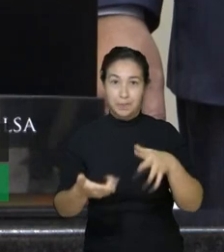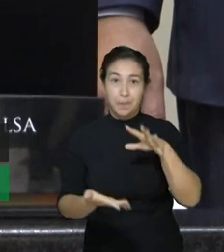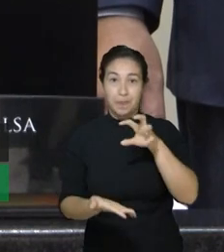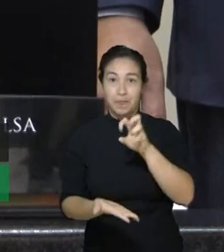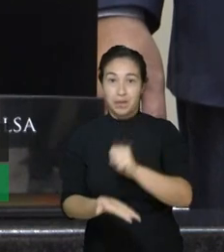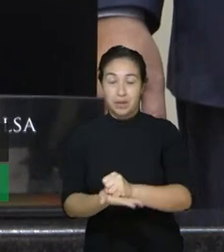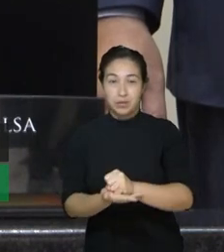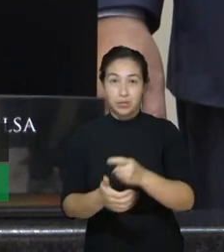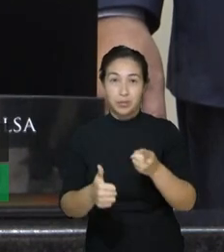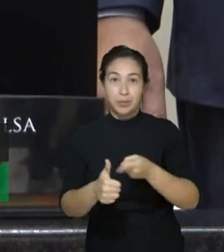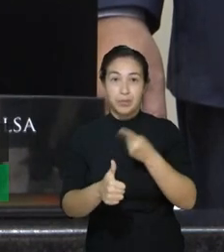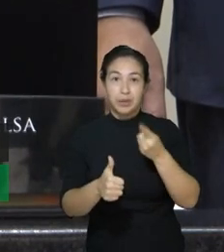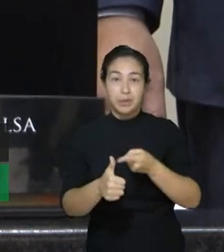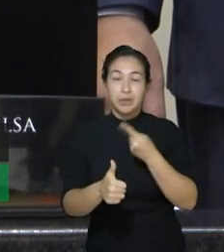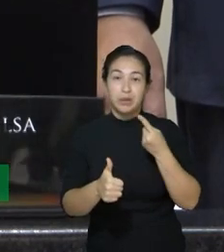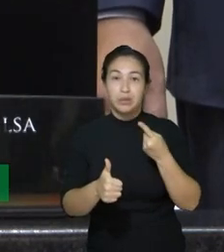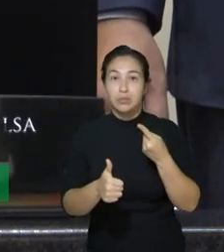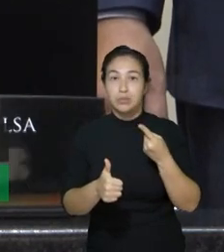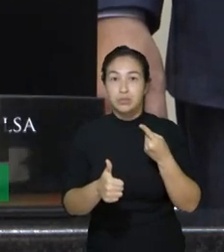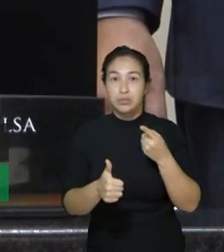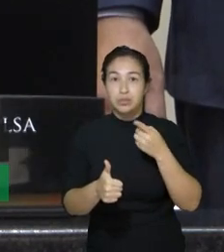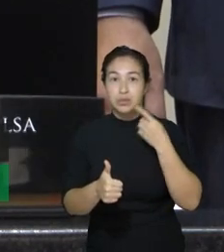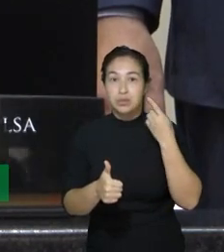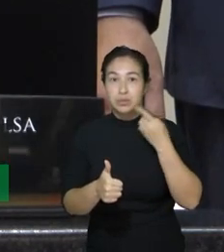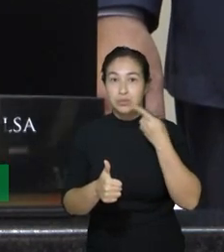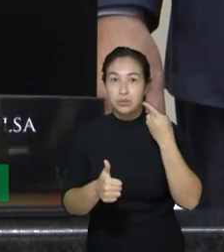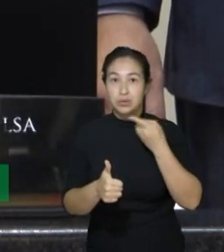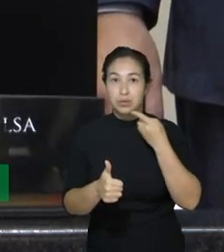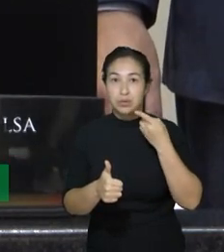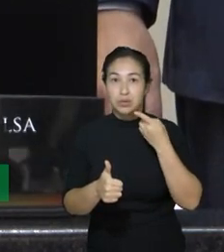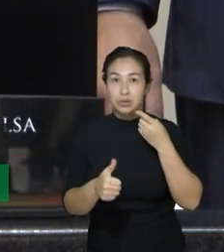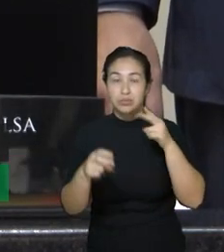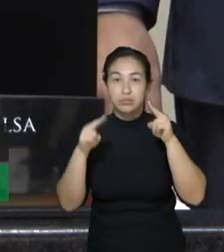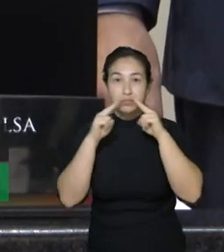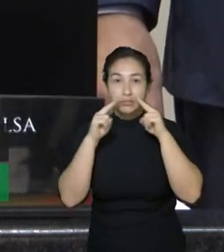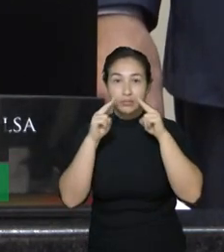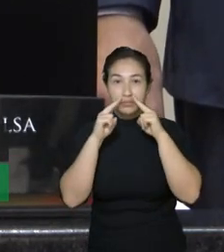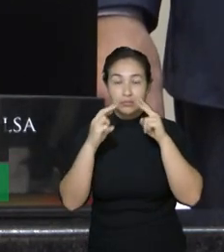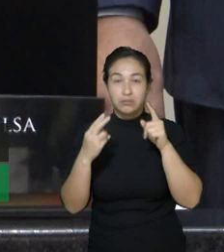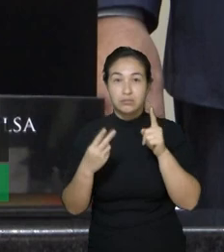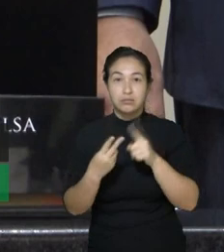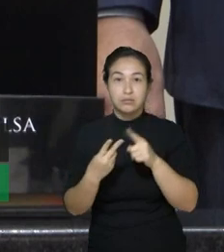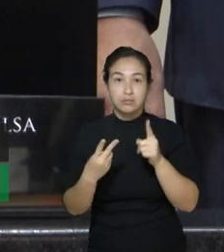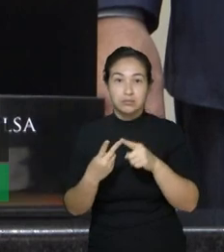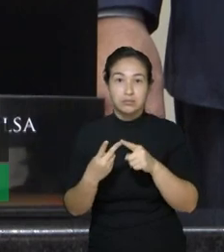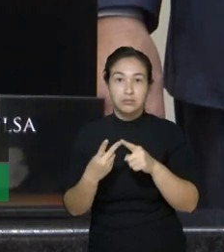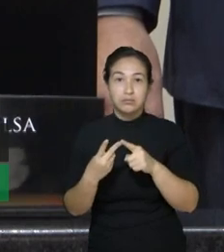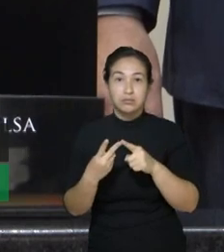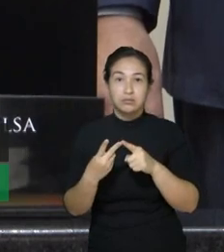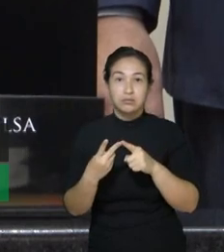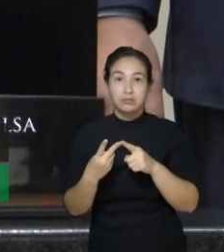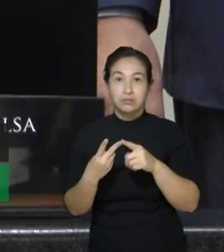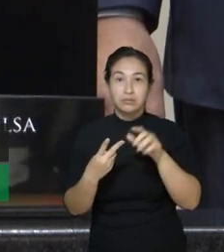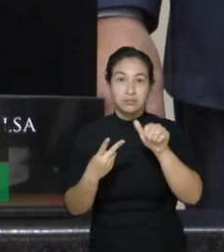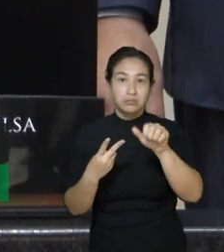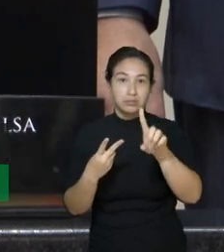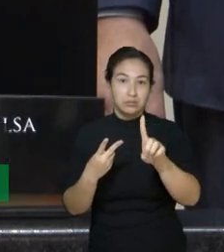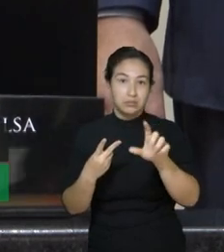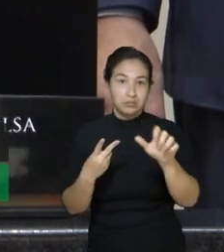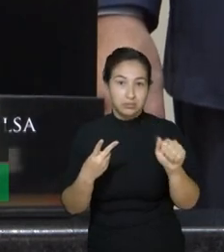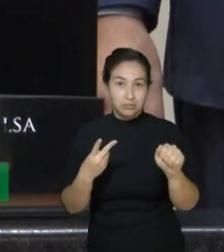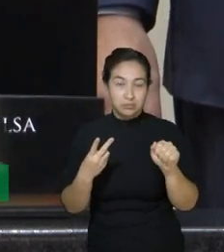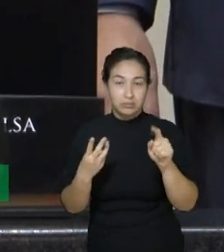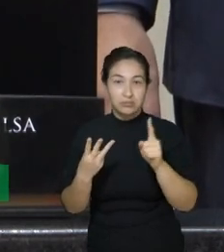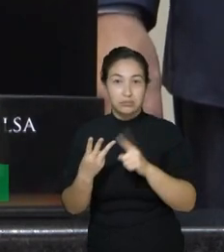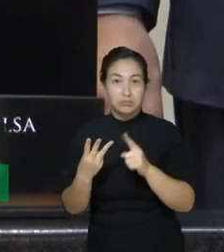o primeiro deputado que foi escrito é o deputado Romildo Titon, segunda deputada escrita, a deputada Ada, e